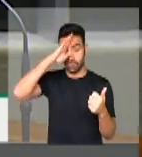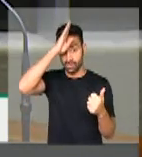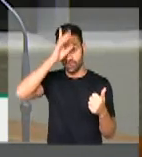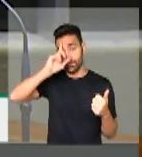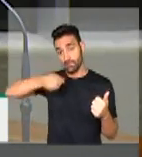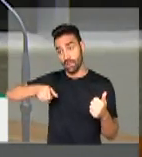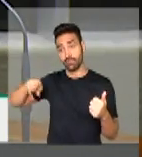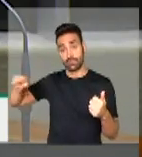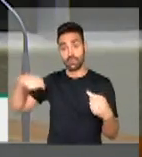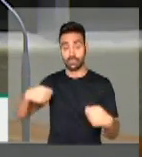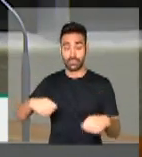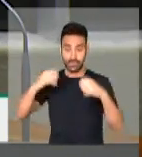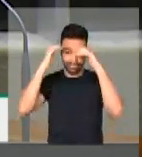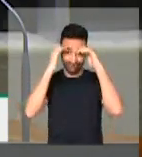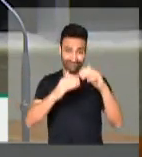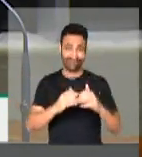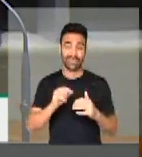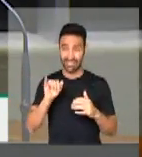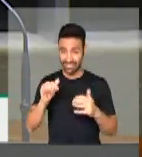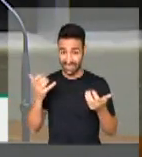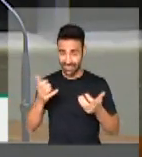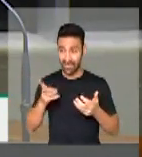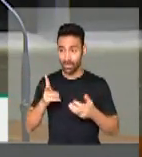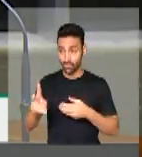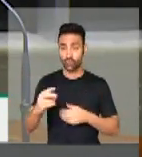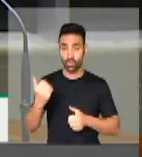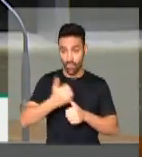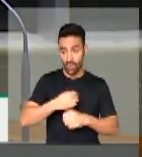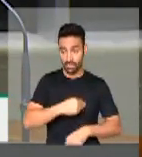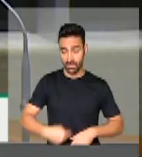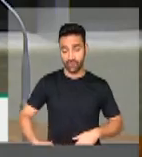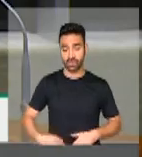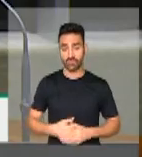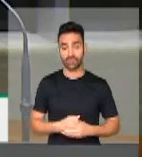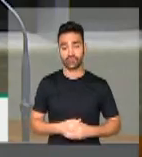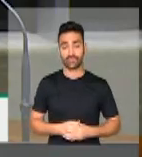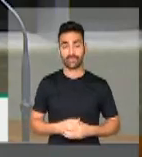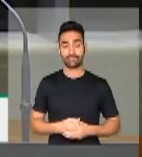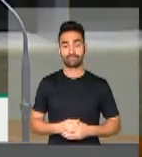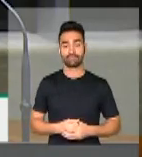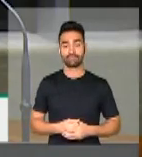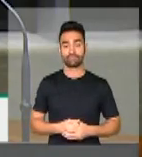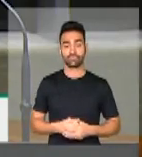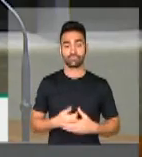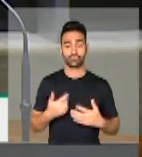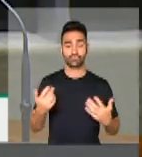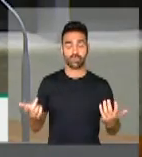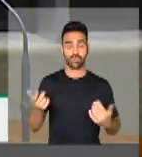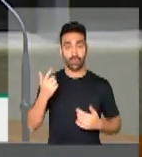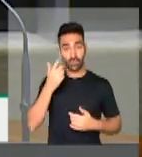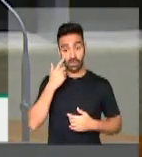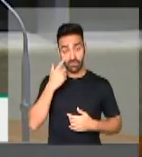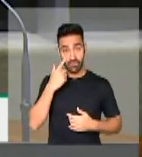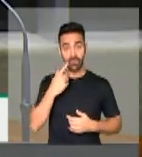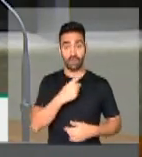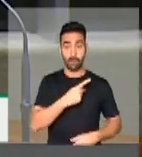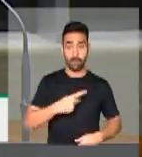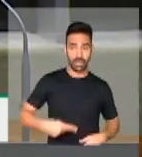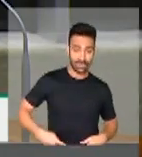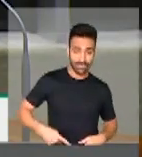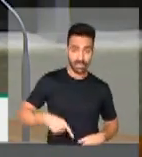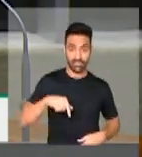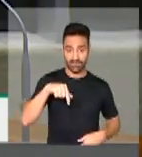governo, se quiser se manter ministro. Quem vê esse embate entre o presidente da casa e o